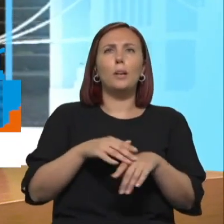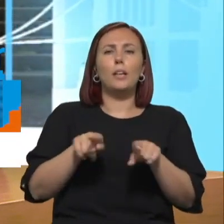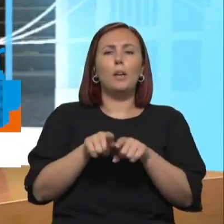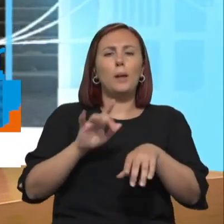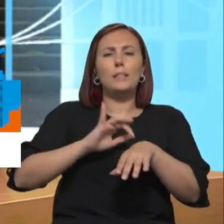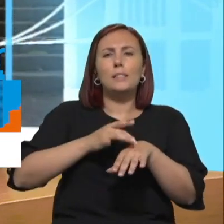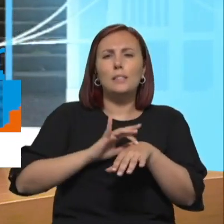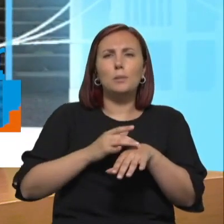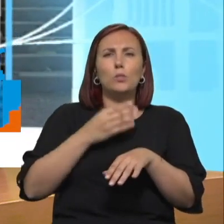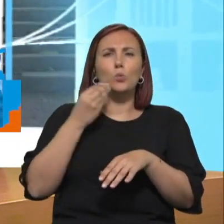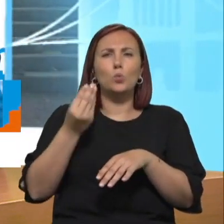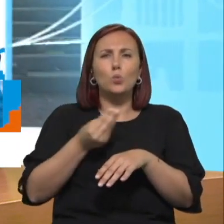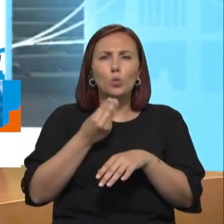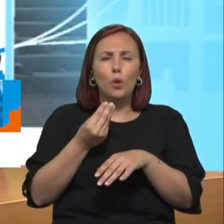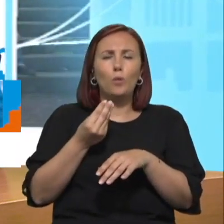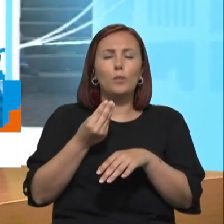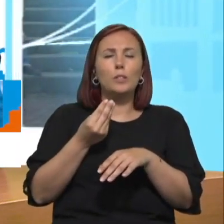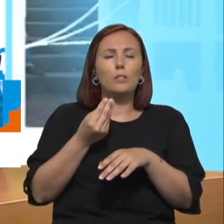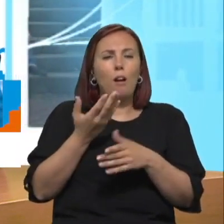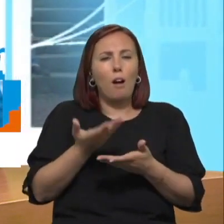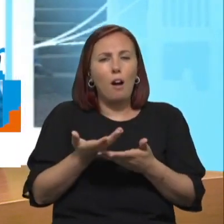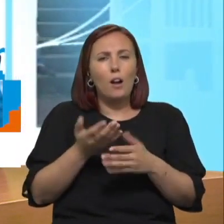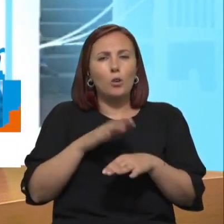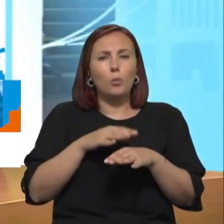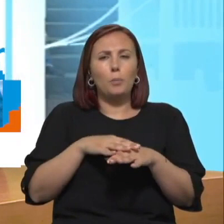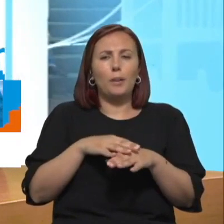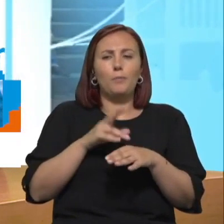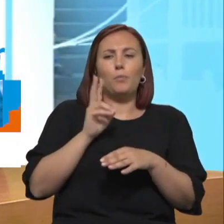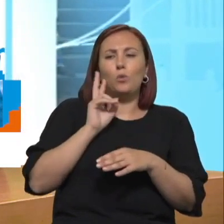dos jovens para a necessidade de pensar os valores cristãos,